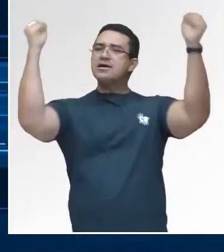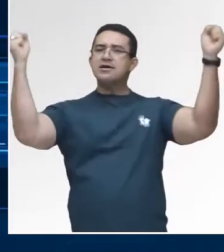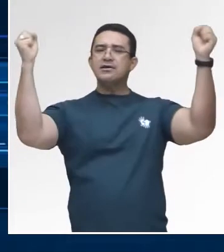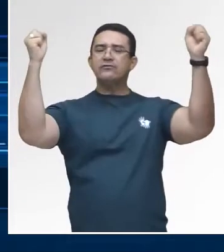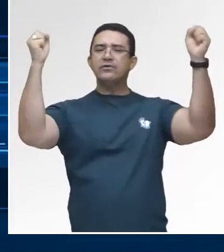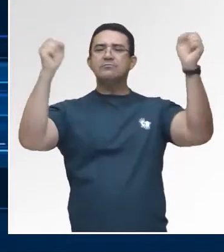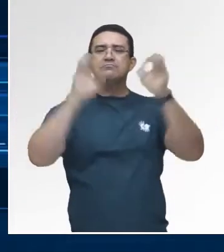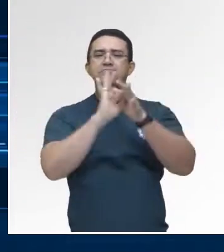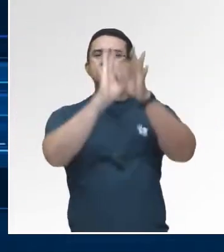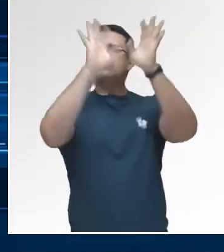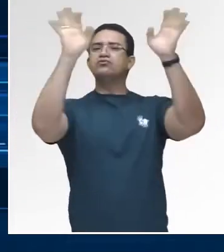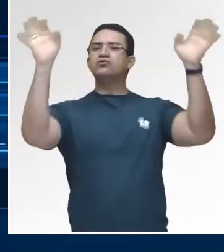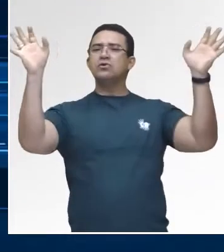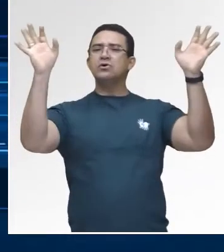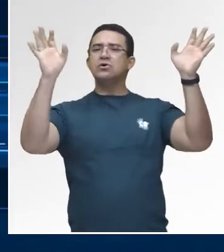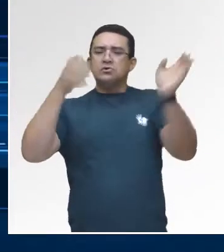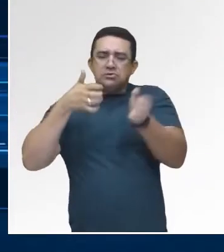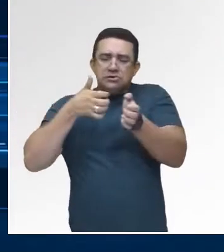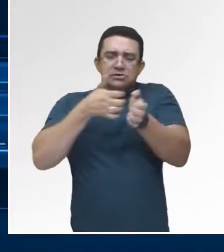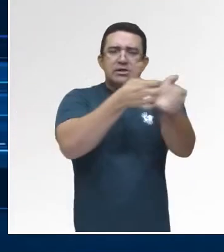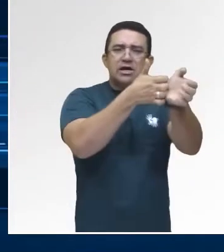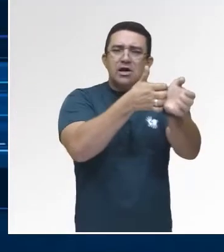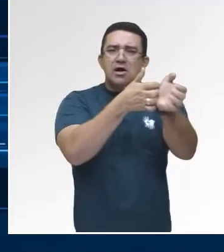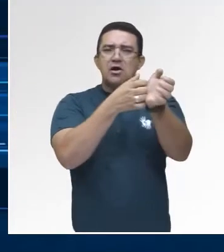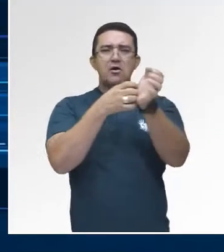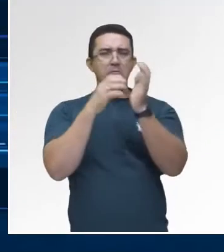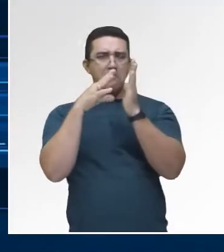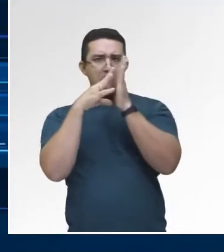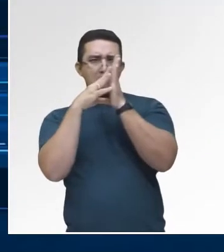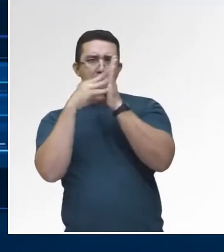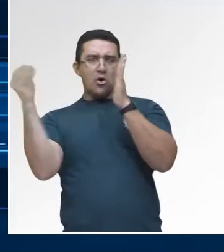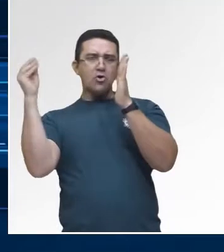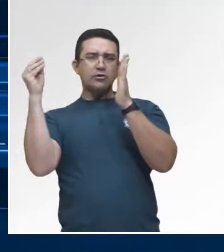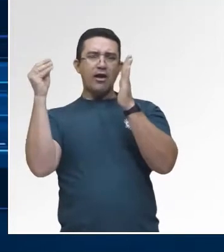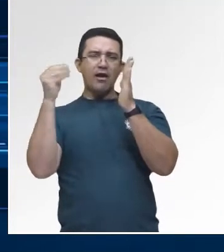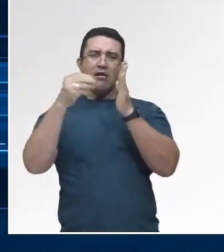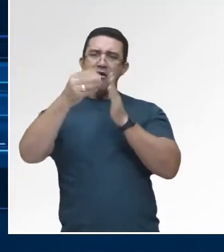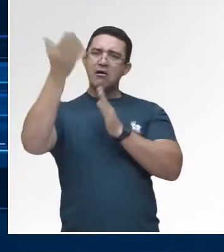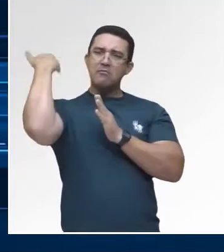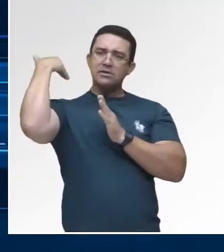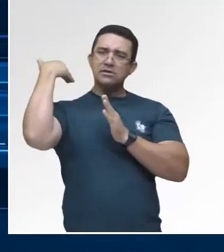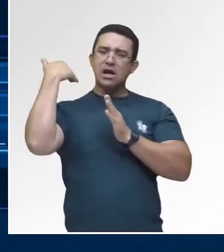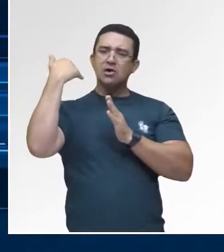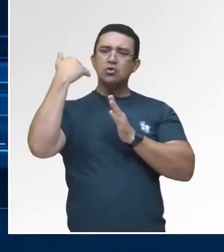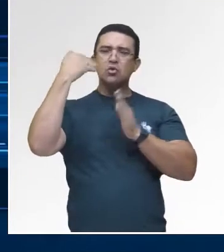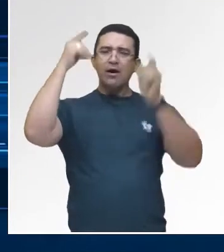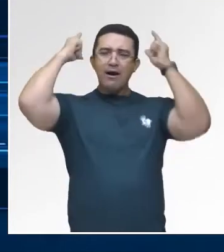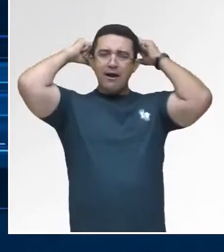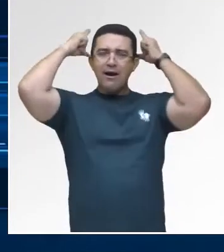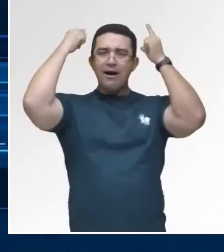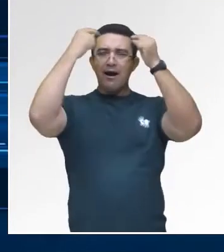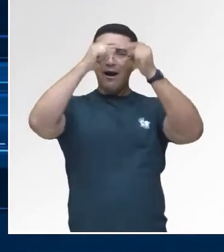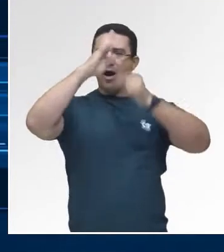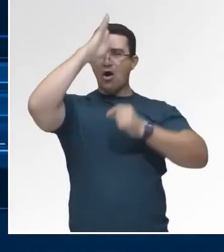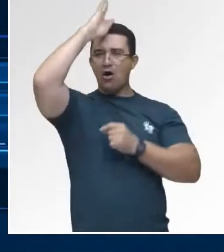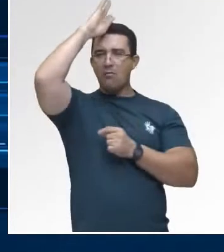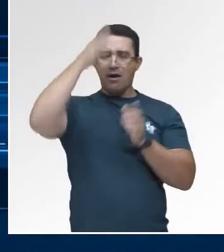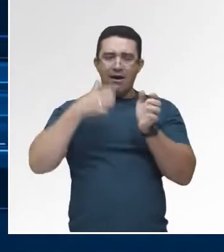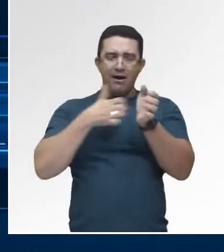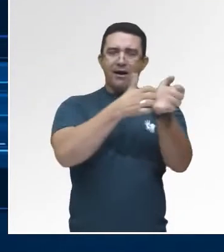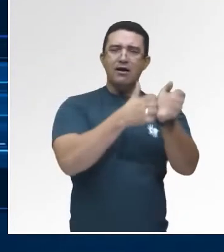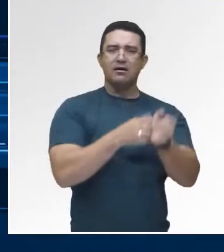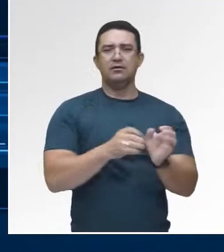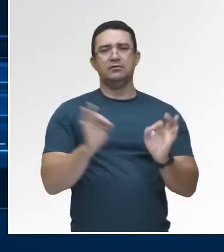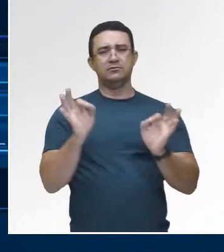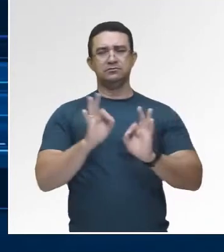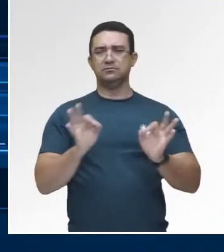seguir as formas do modelo clássico greco-romano. Muito bem. Nem o racionalismo, ele